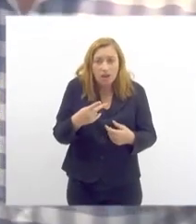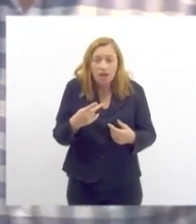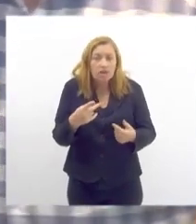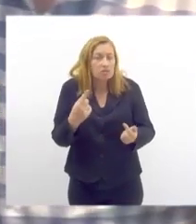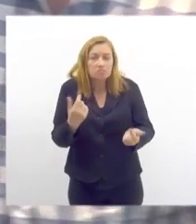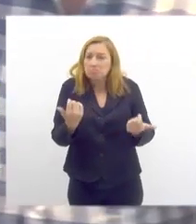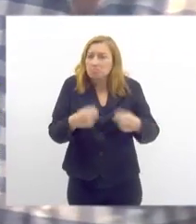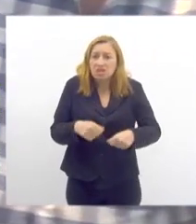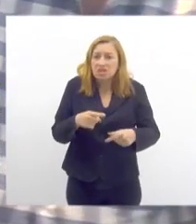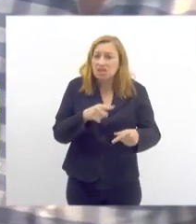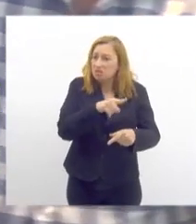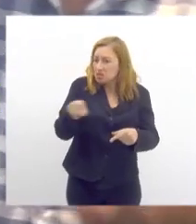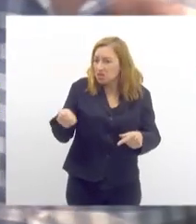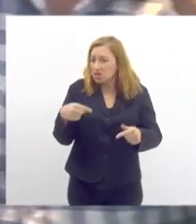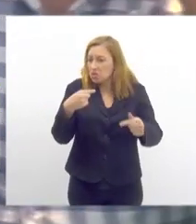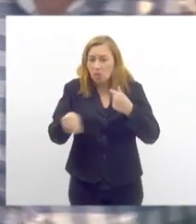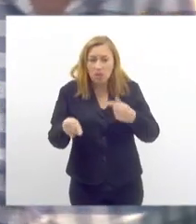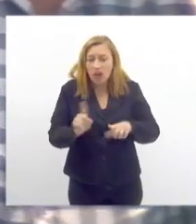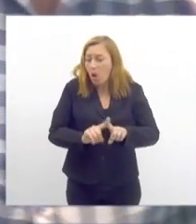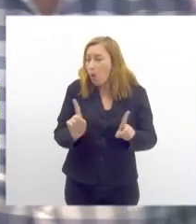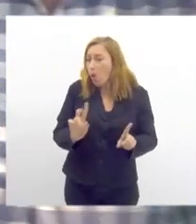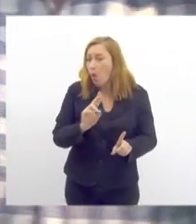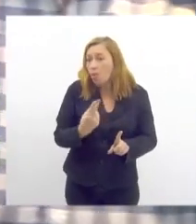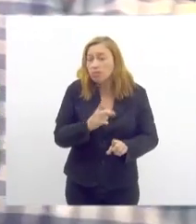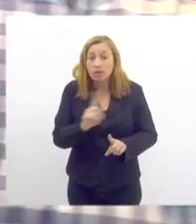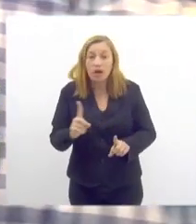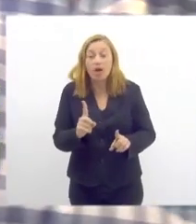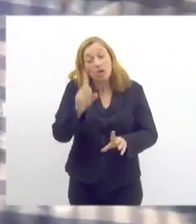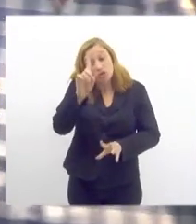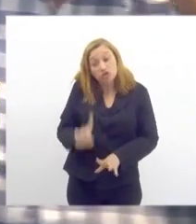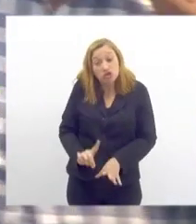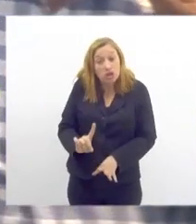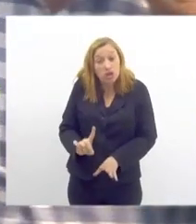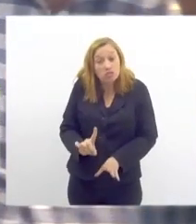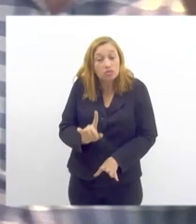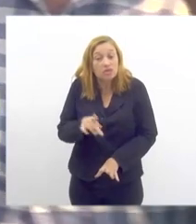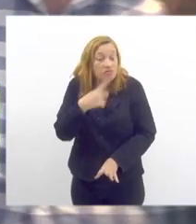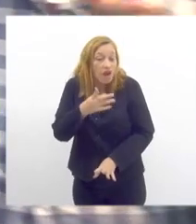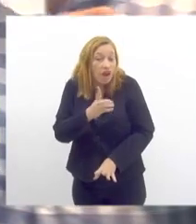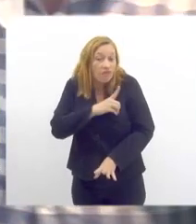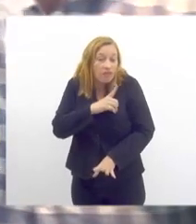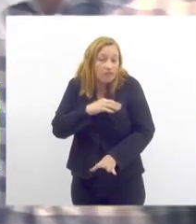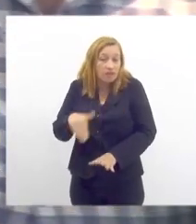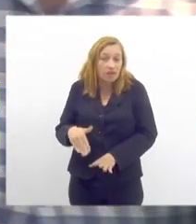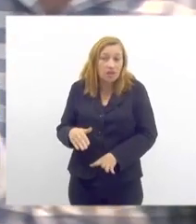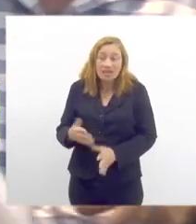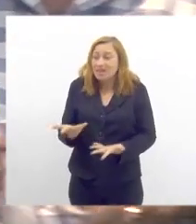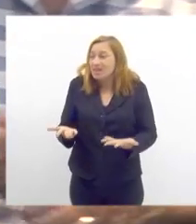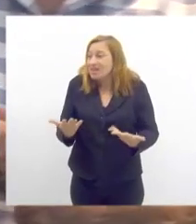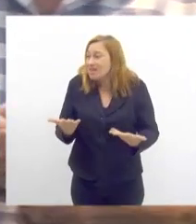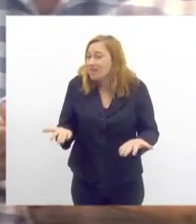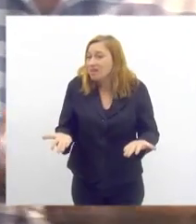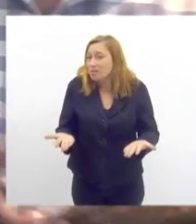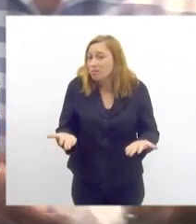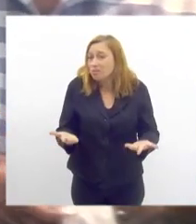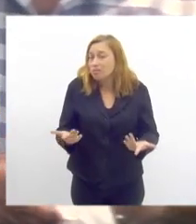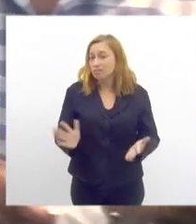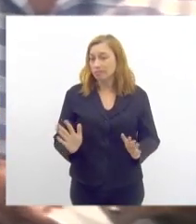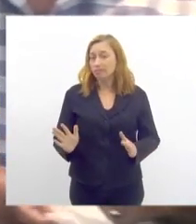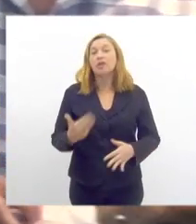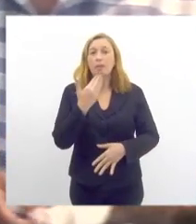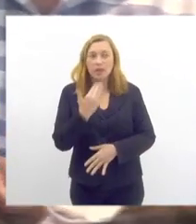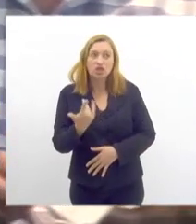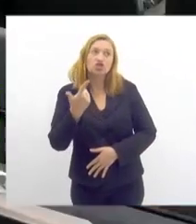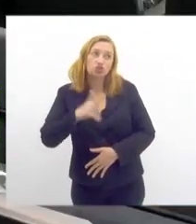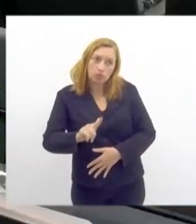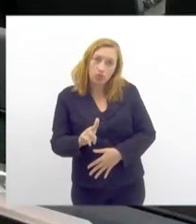vocês vão ter tempo para falar. Exatamente. Eu só preciso ter o direito de dar a palavra do DETRAN, senão não tem necessidade da minha presença aqui. Vou pedir, por favor, mais uma